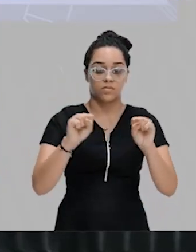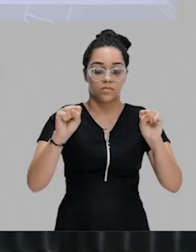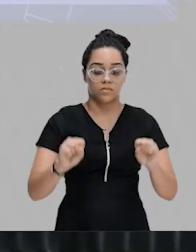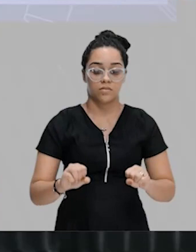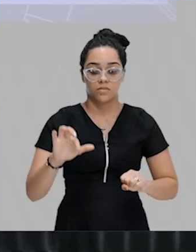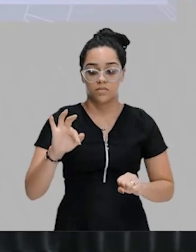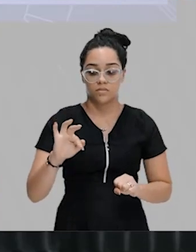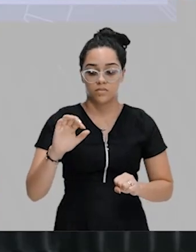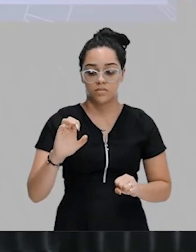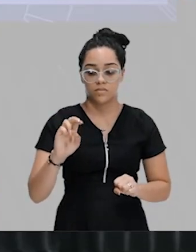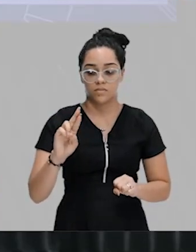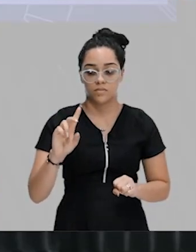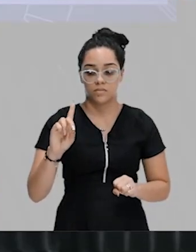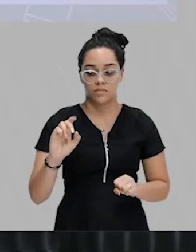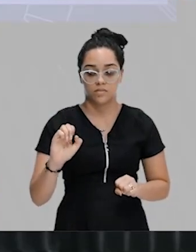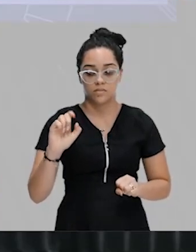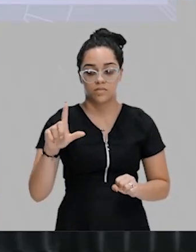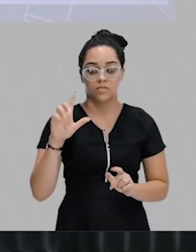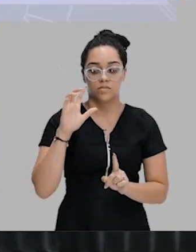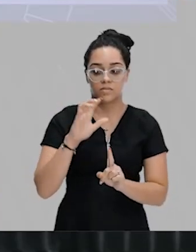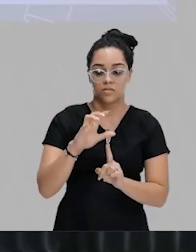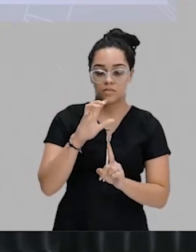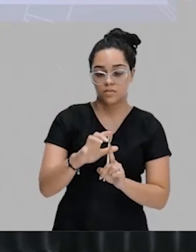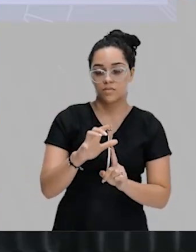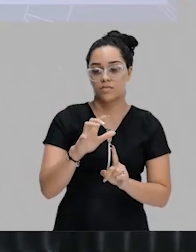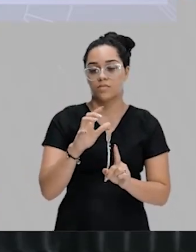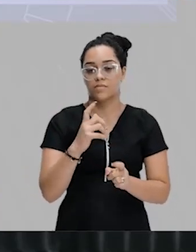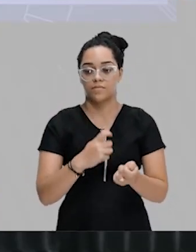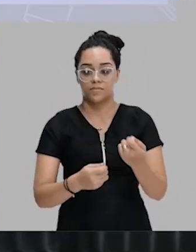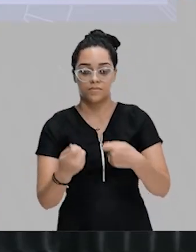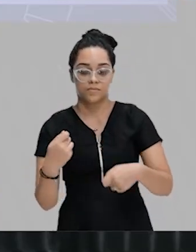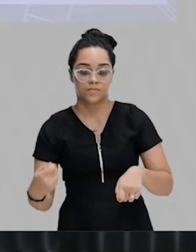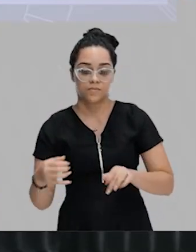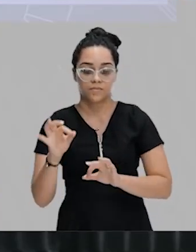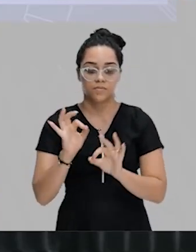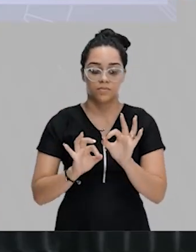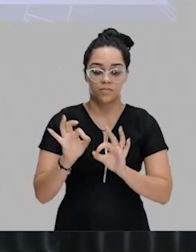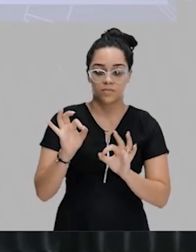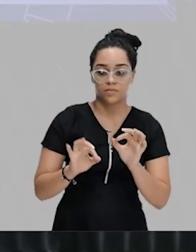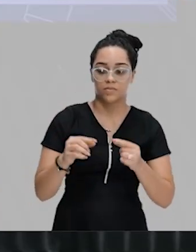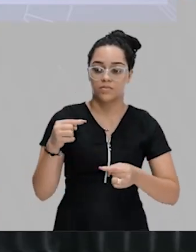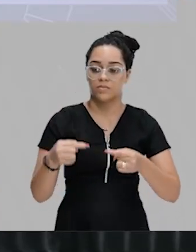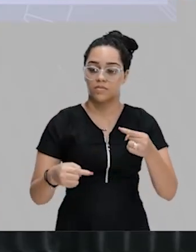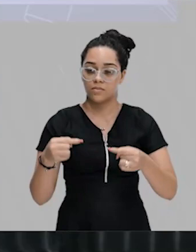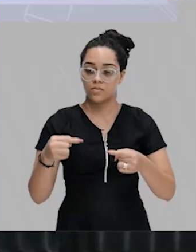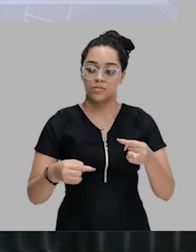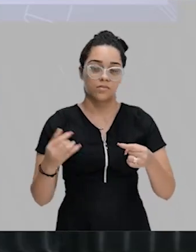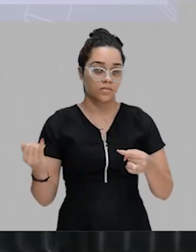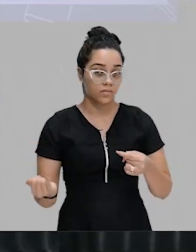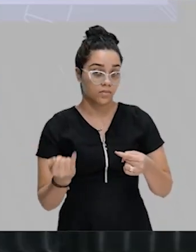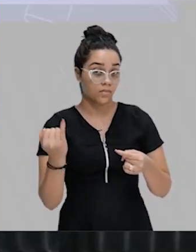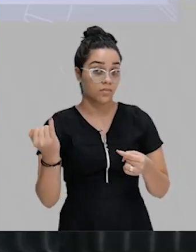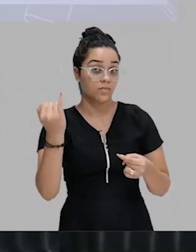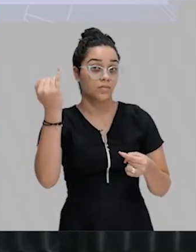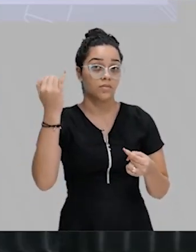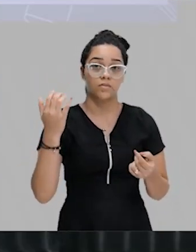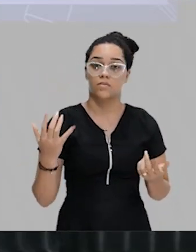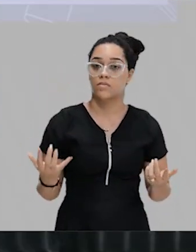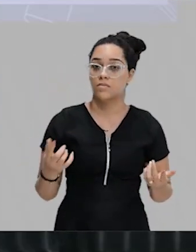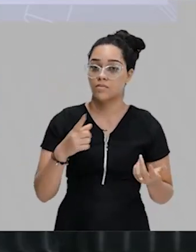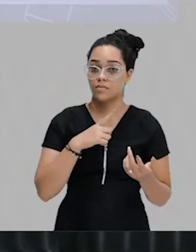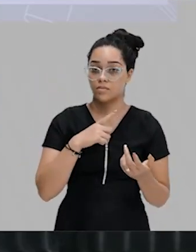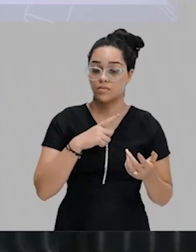feudal, atingindo a economia, a organização política, que vai ser importante para